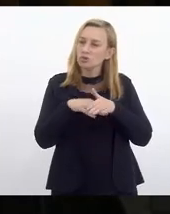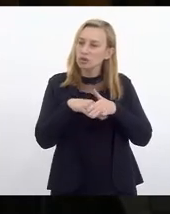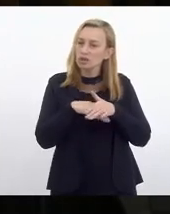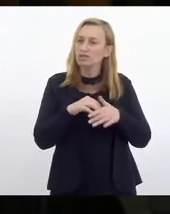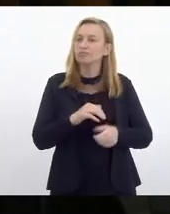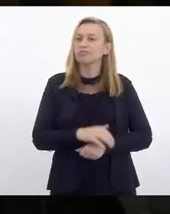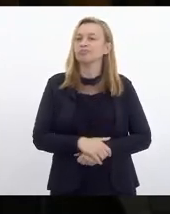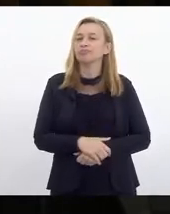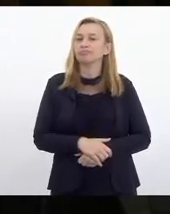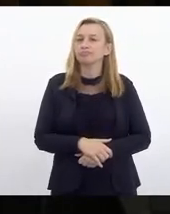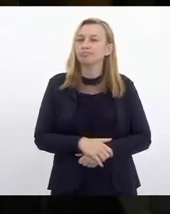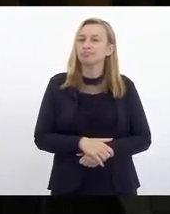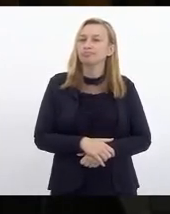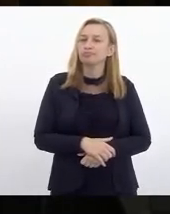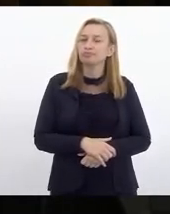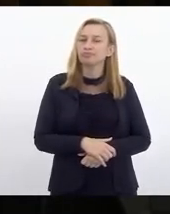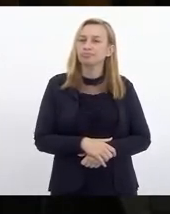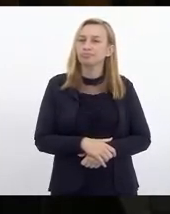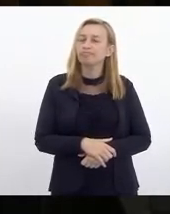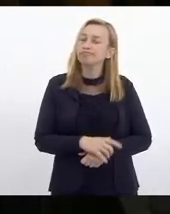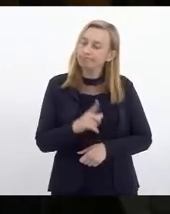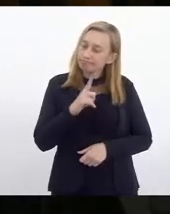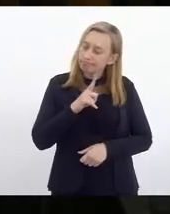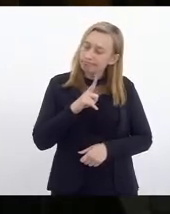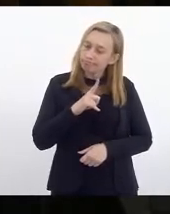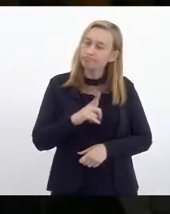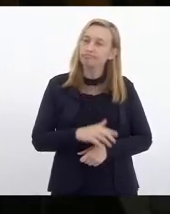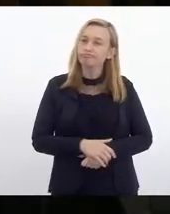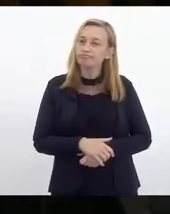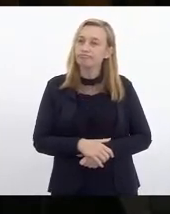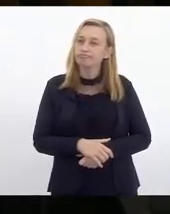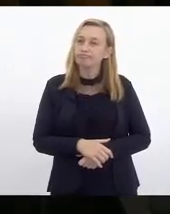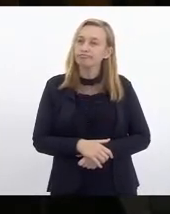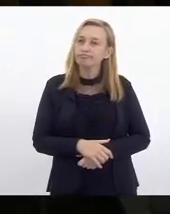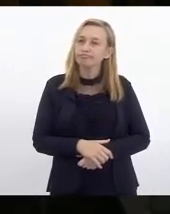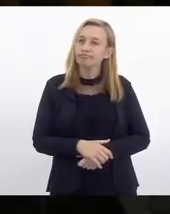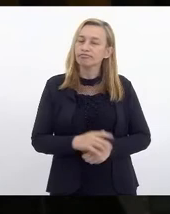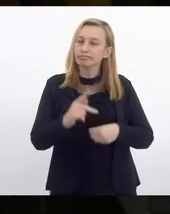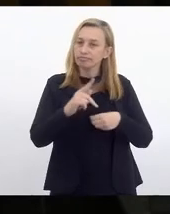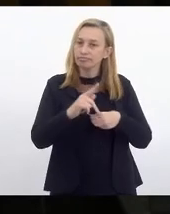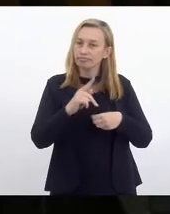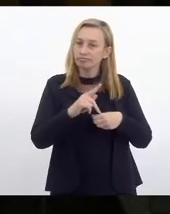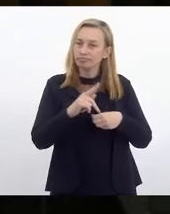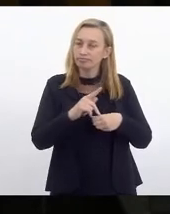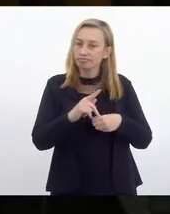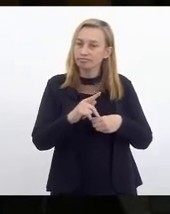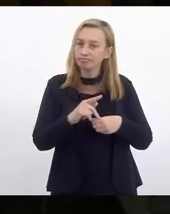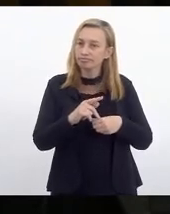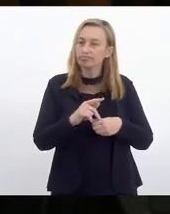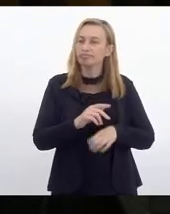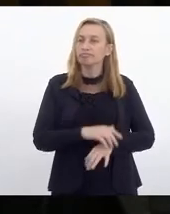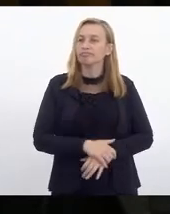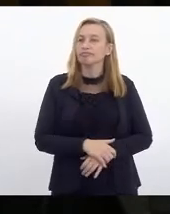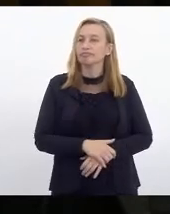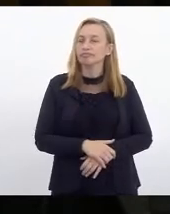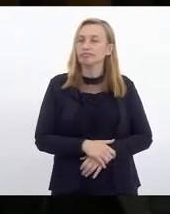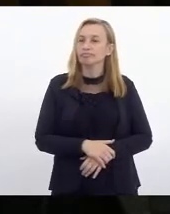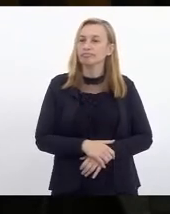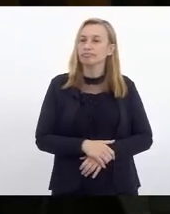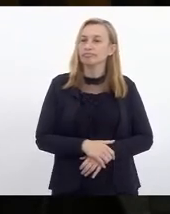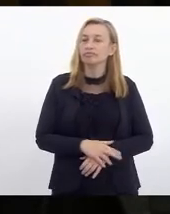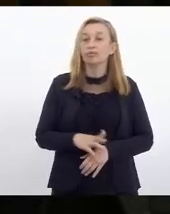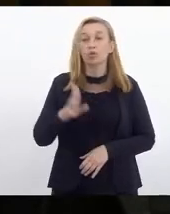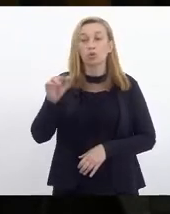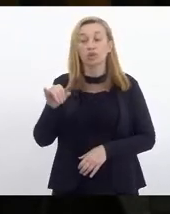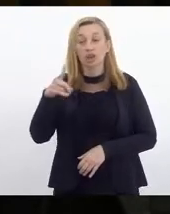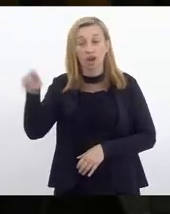Conservador. E a Petrobras, o acionista majoritário, quem é? A União.